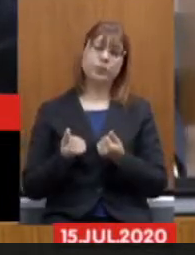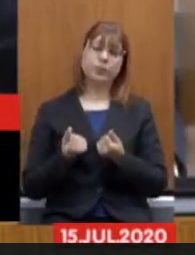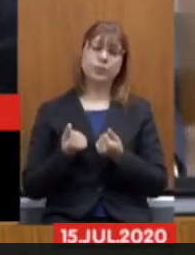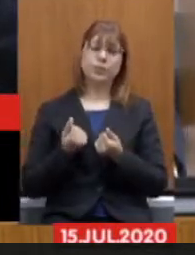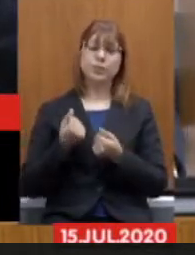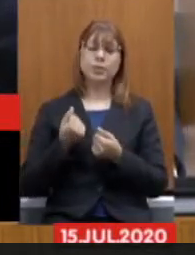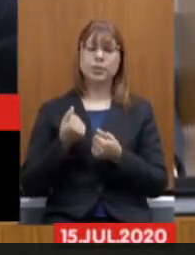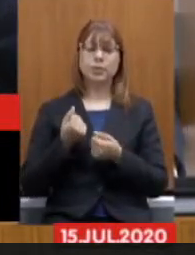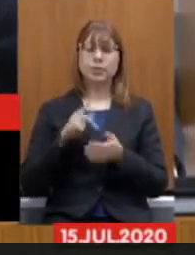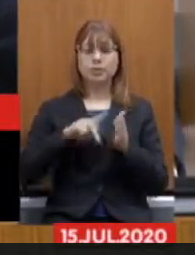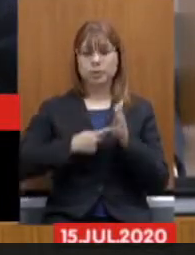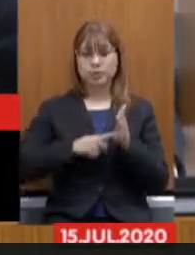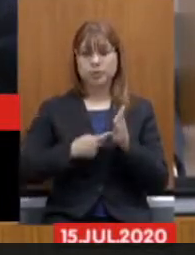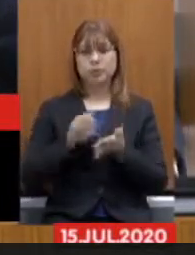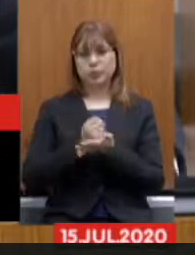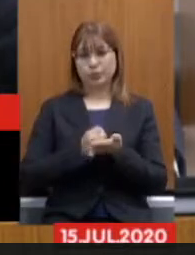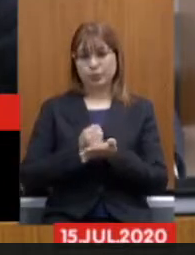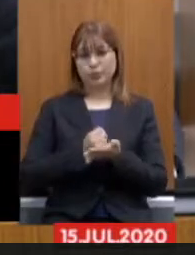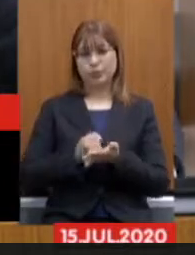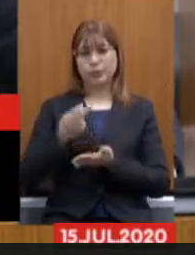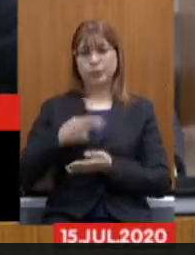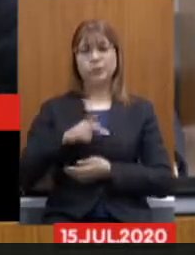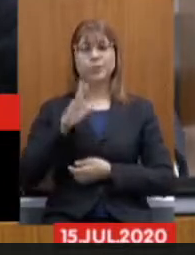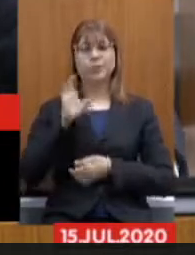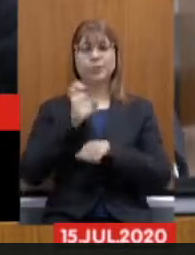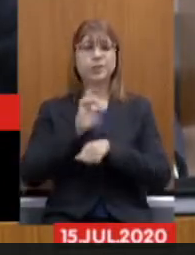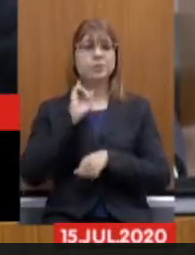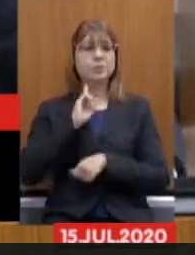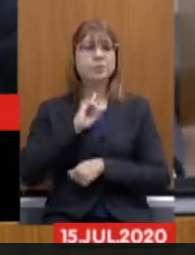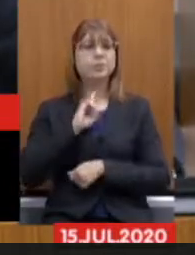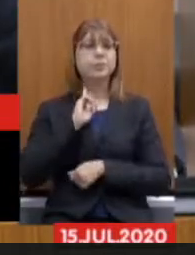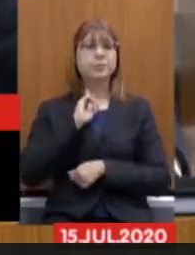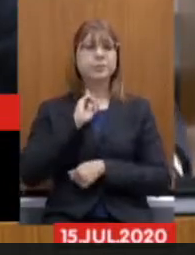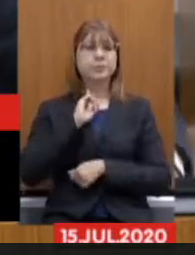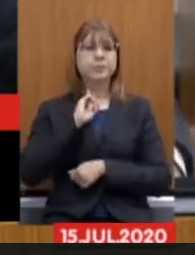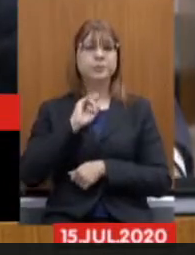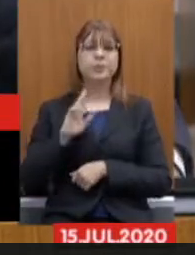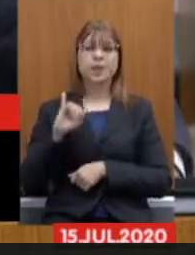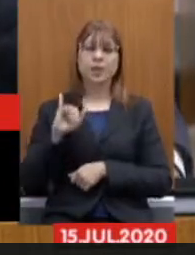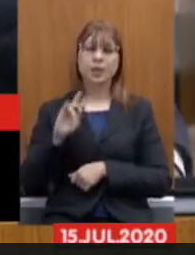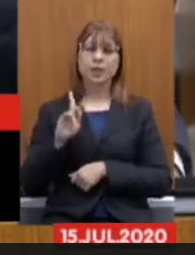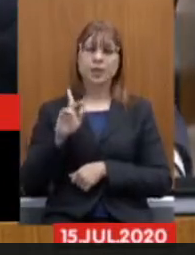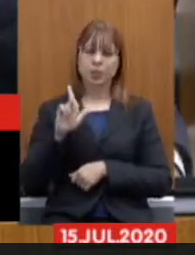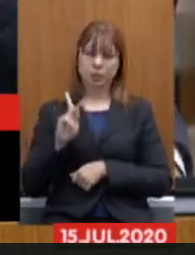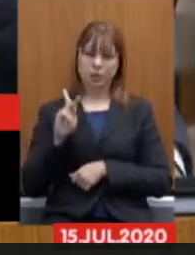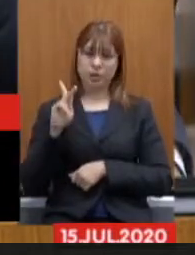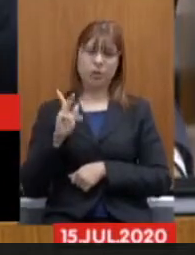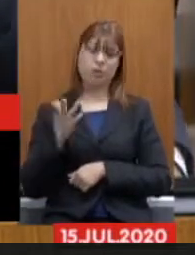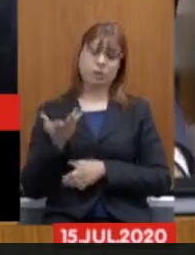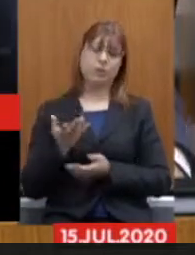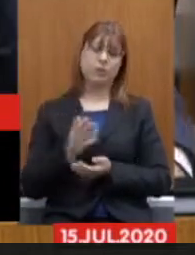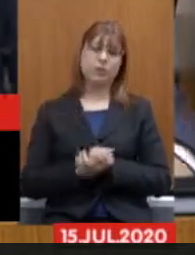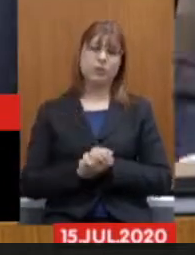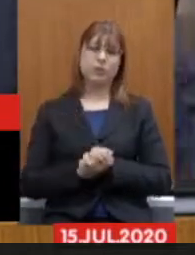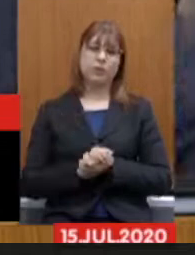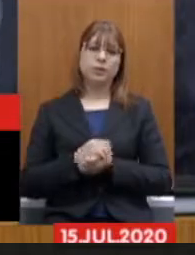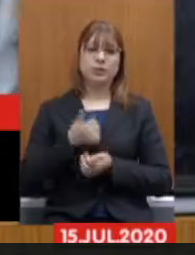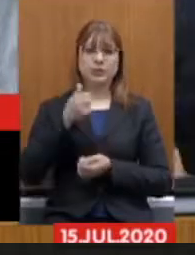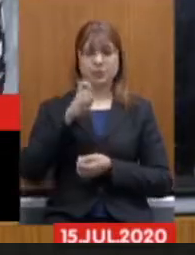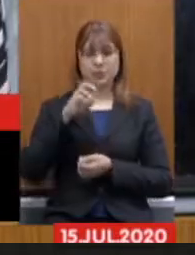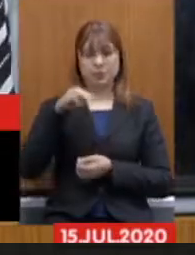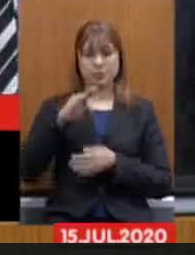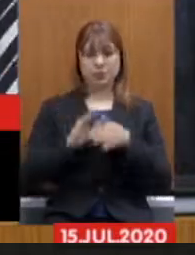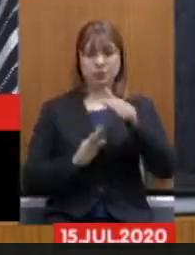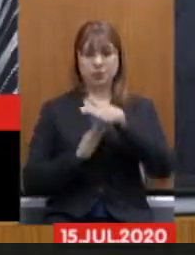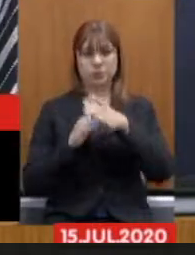dos farmacêuticos do estado de minas gerais do senhor rilke novato público que disporá de 15 minutos para sua exposição